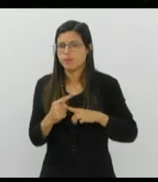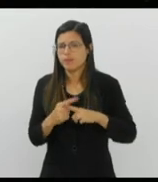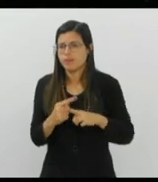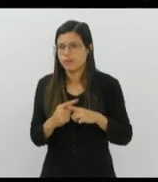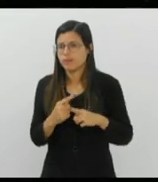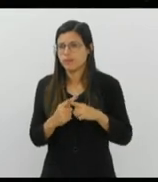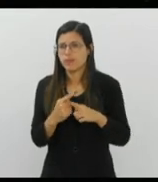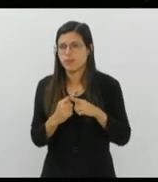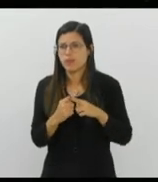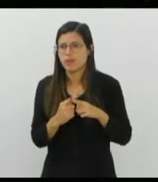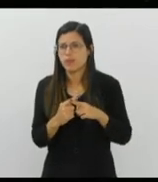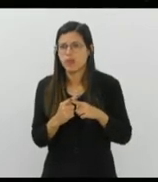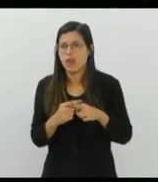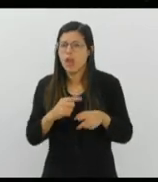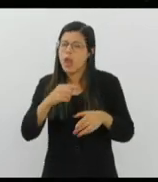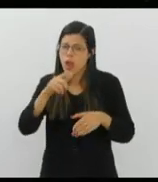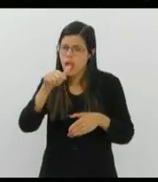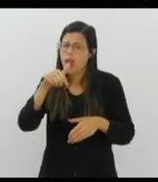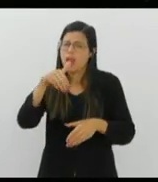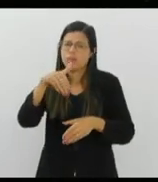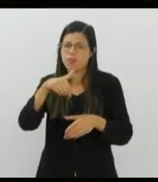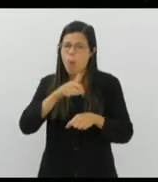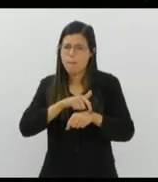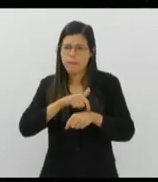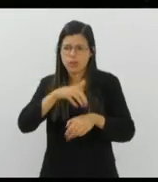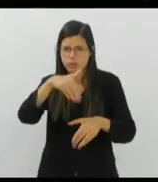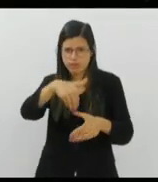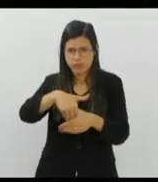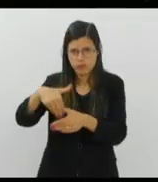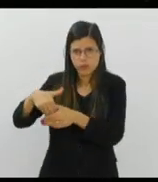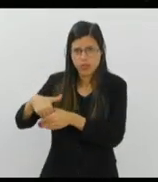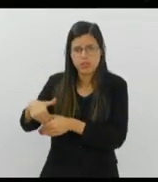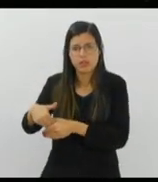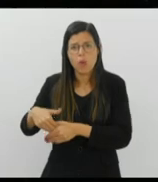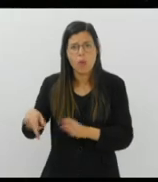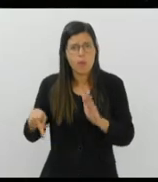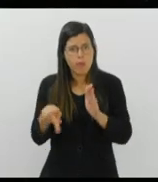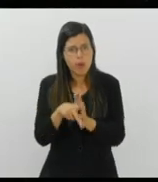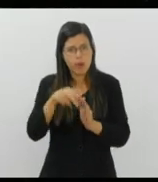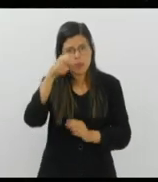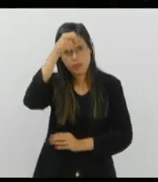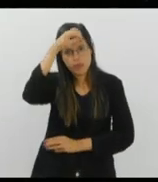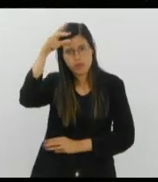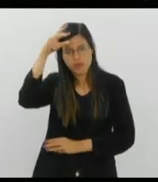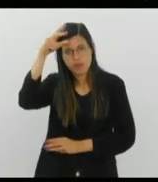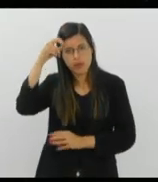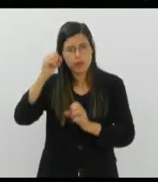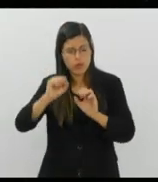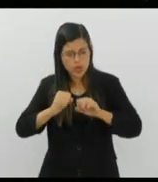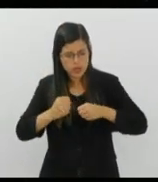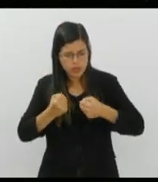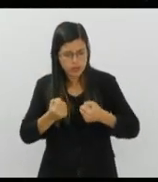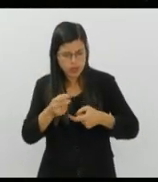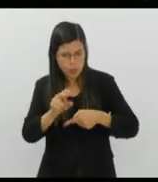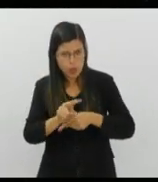estamos fazendo eleições para prefeito. E defesa civil se faz com a União, com os